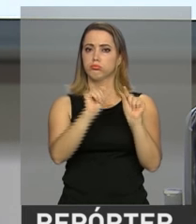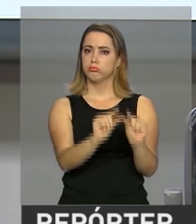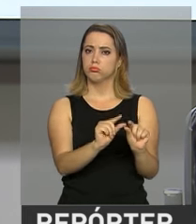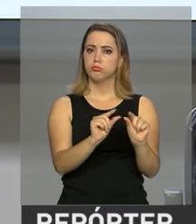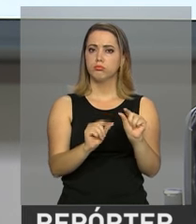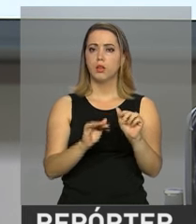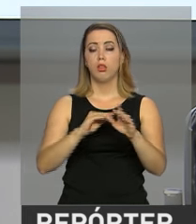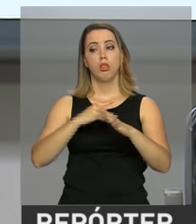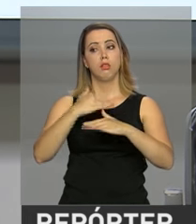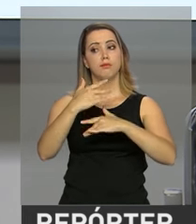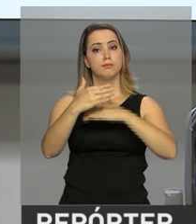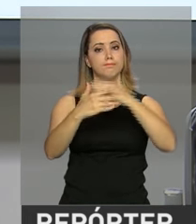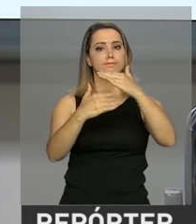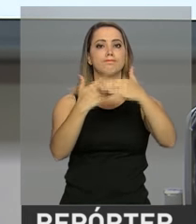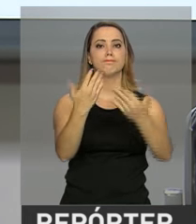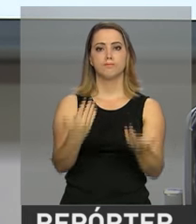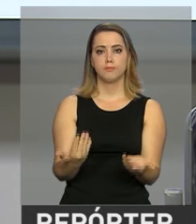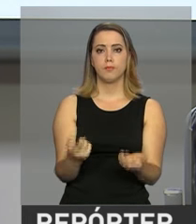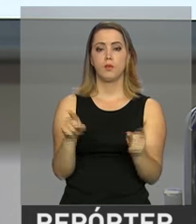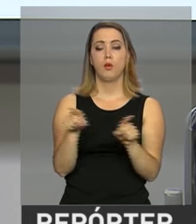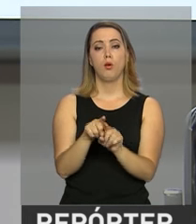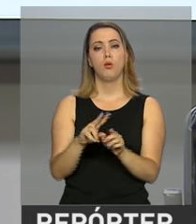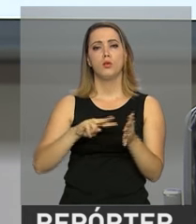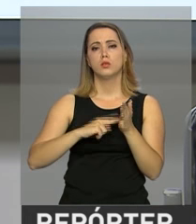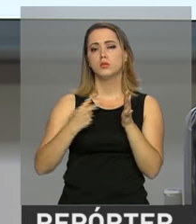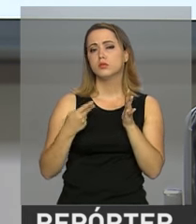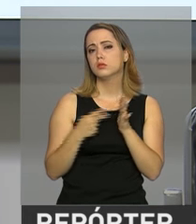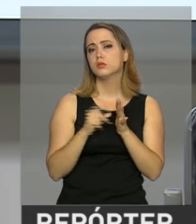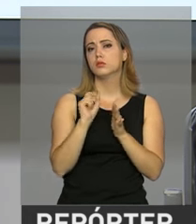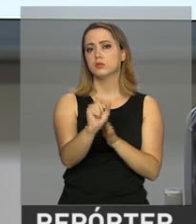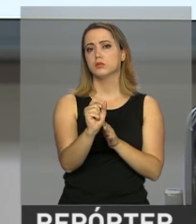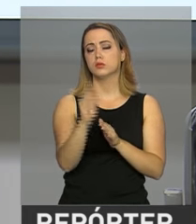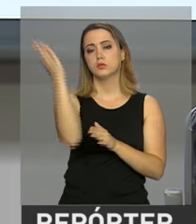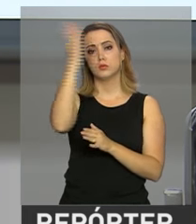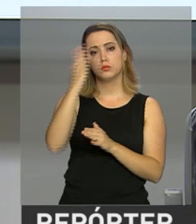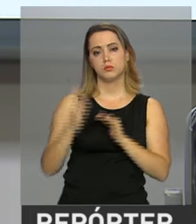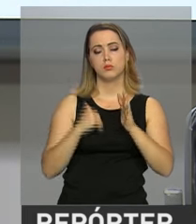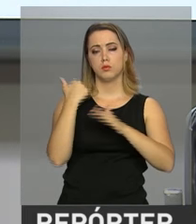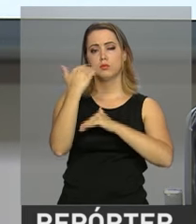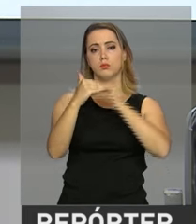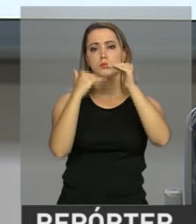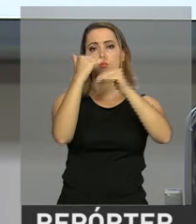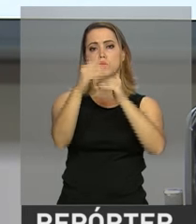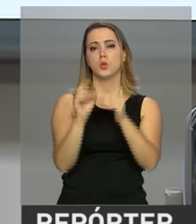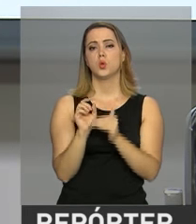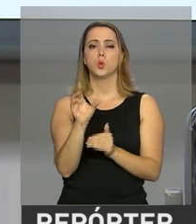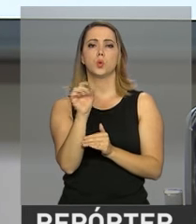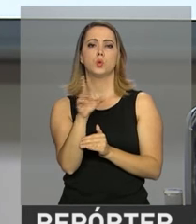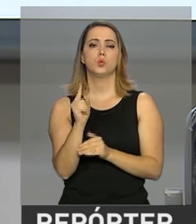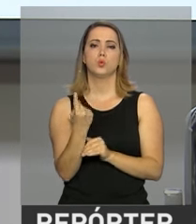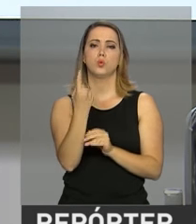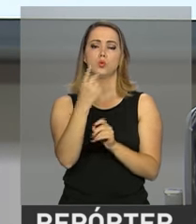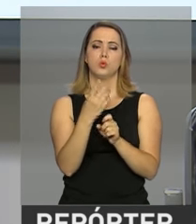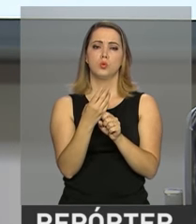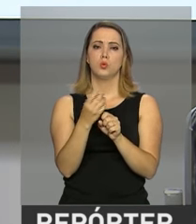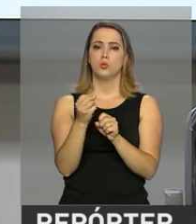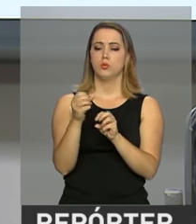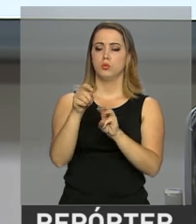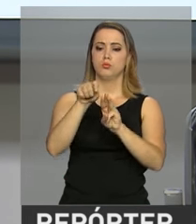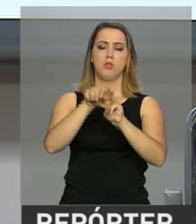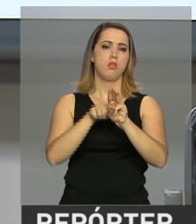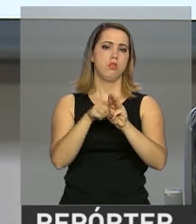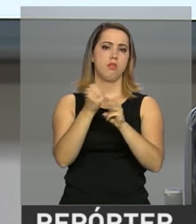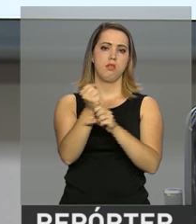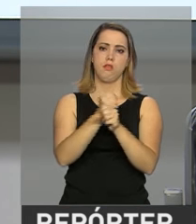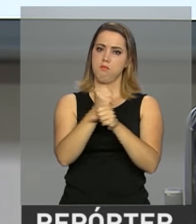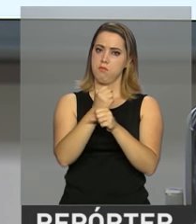ter ganho de produtividade. E isso daí vai fazer o Brasil crescer, não simplesmente no próximo trimestre,